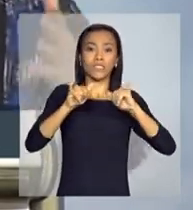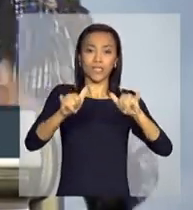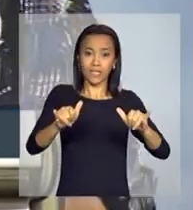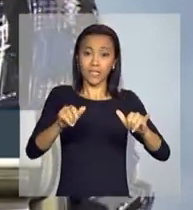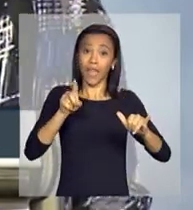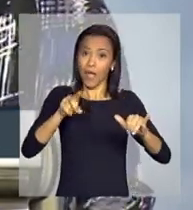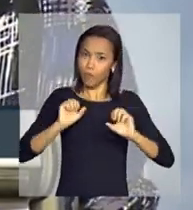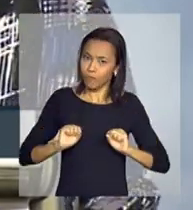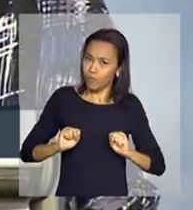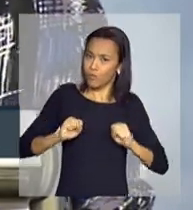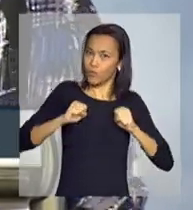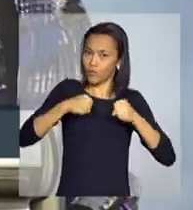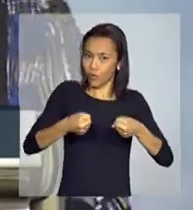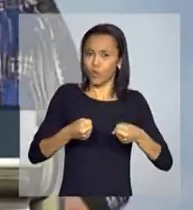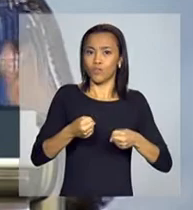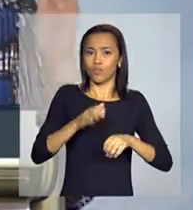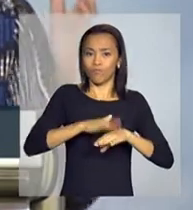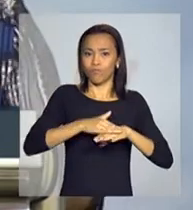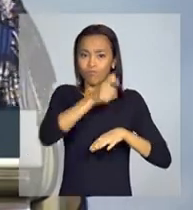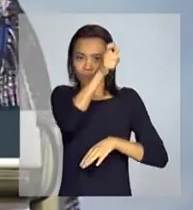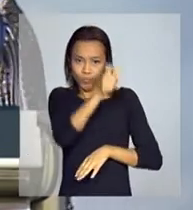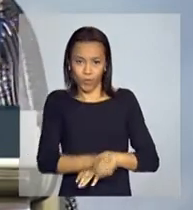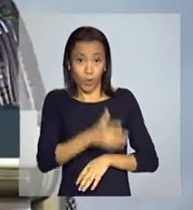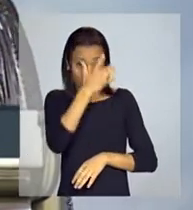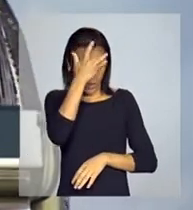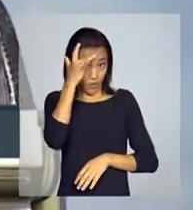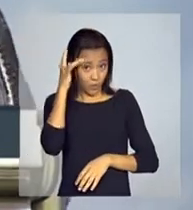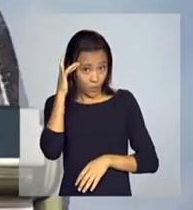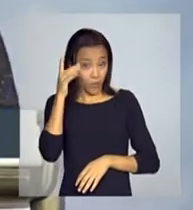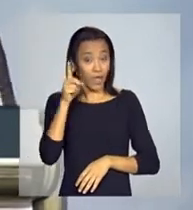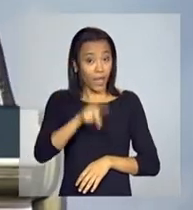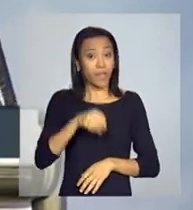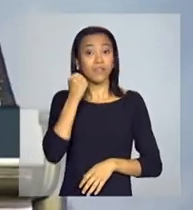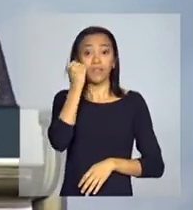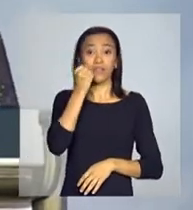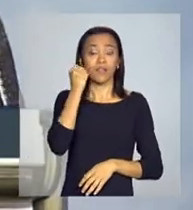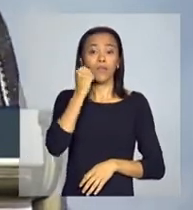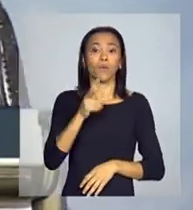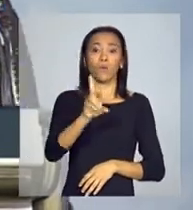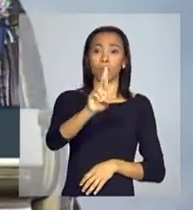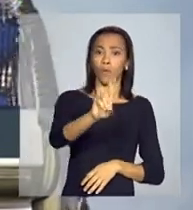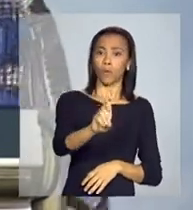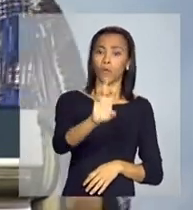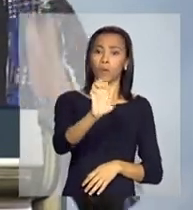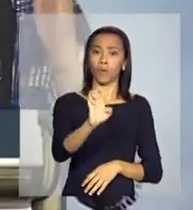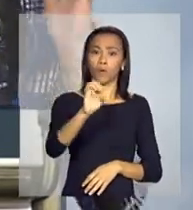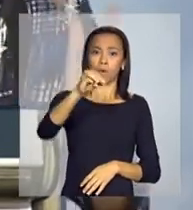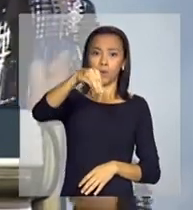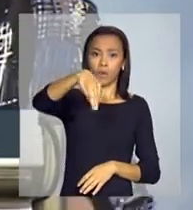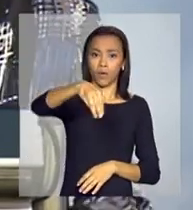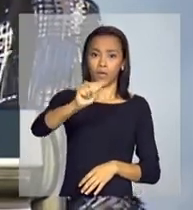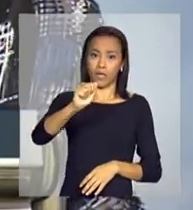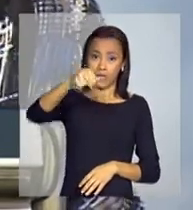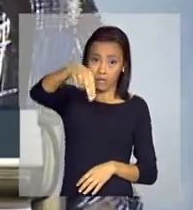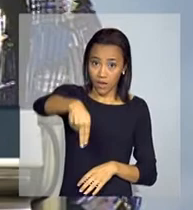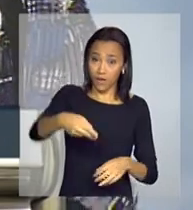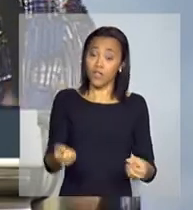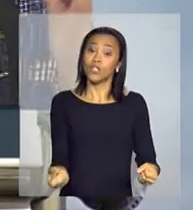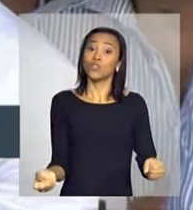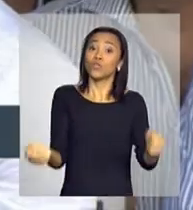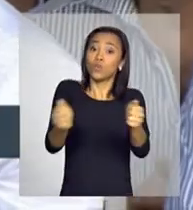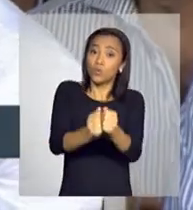de um alagoano. O senador Renan Calheiros tem sistematicamente, com os